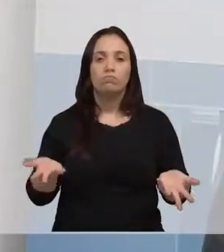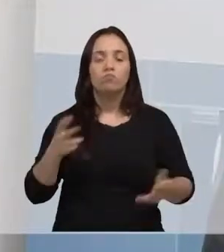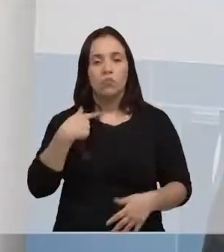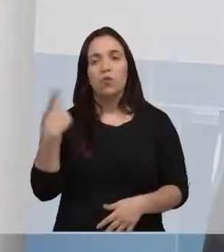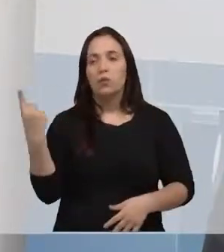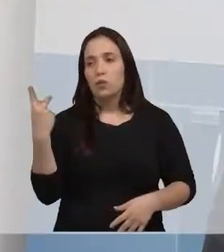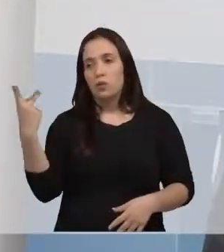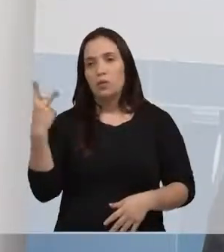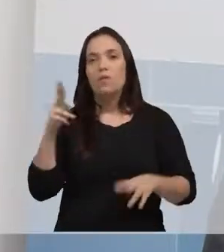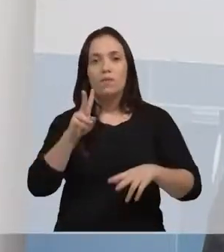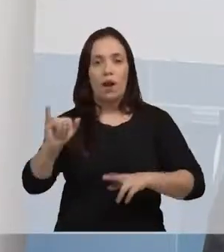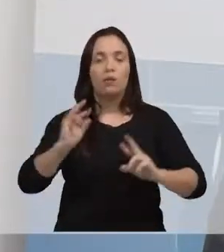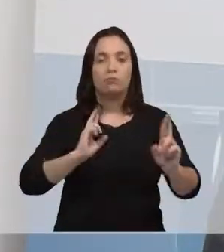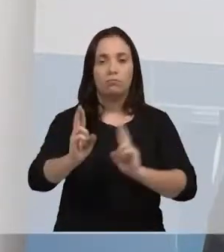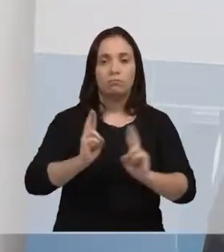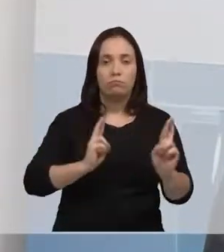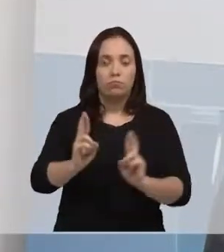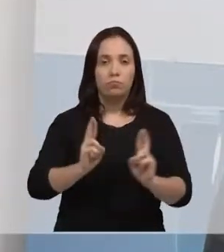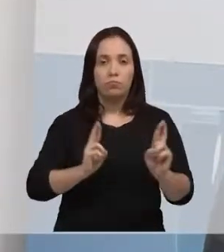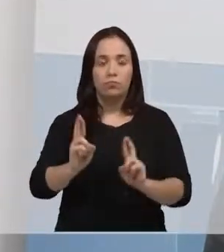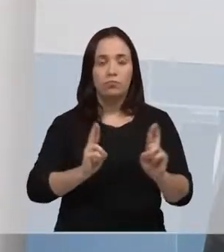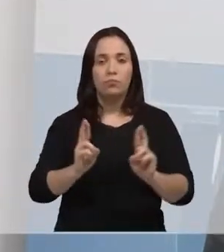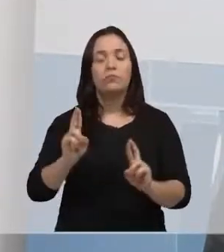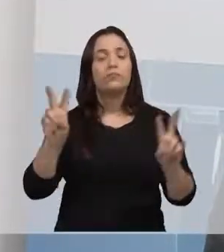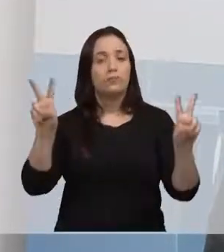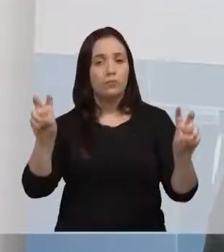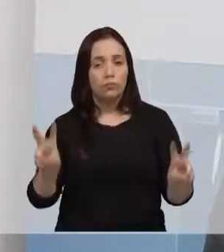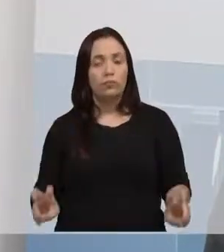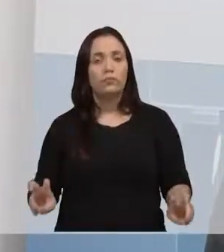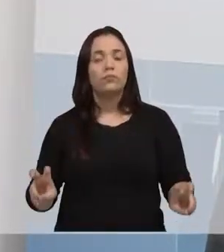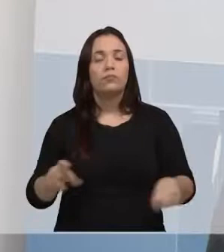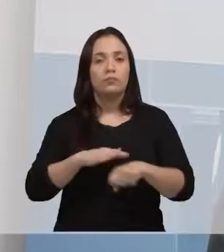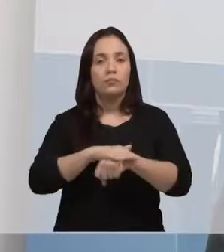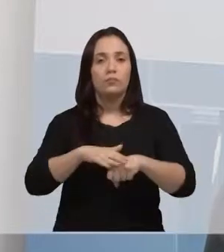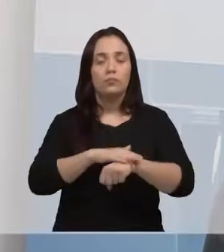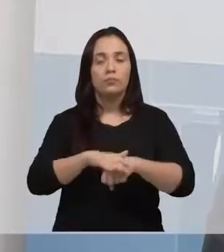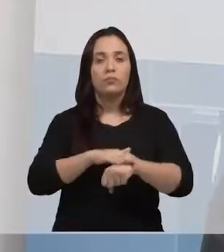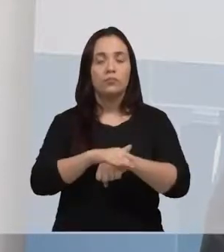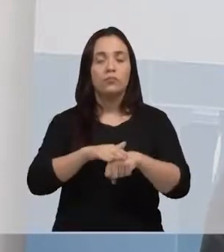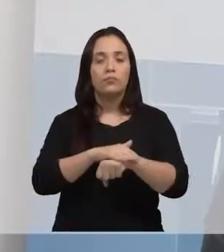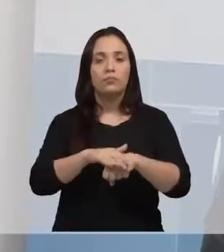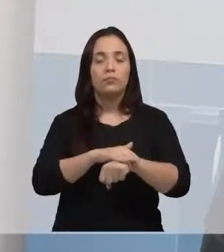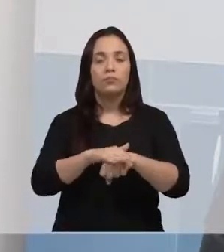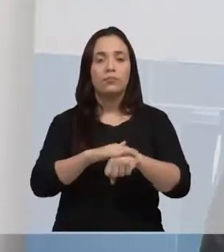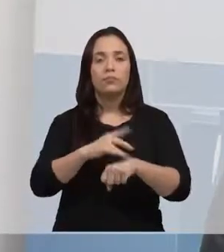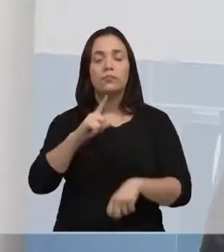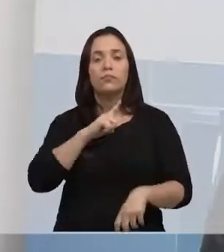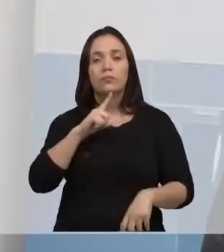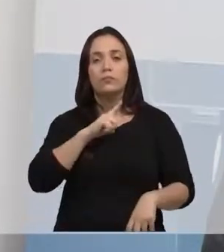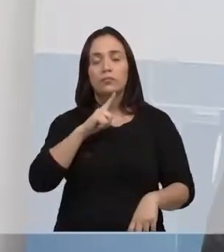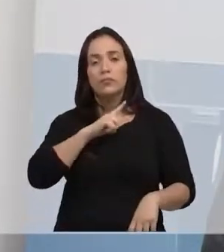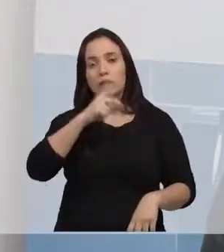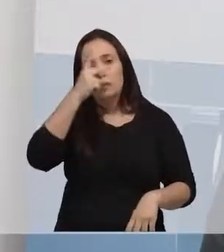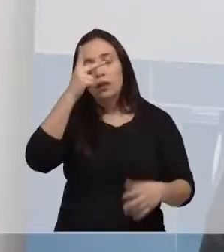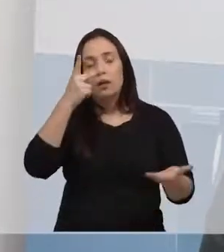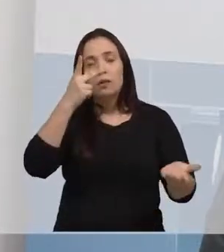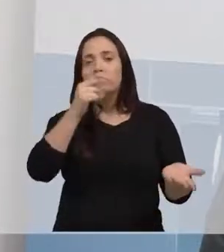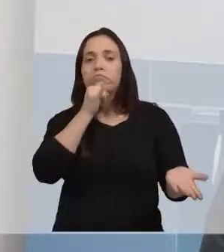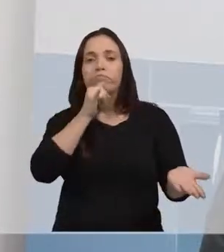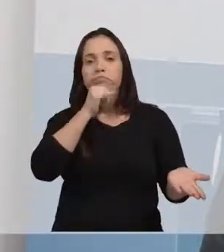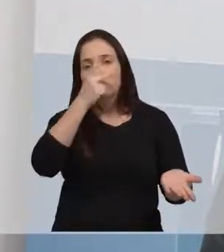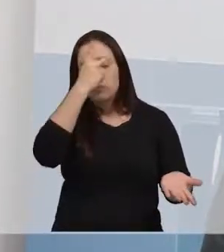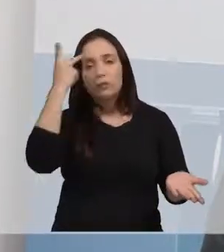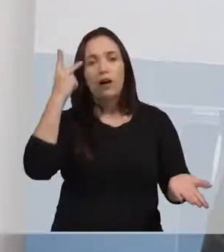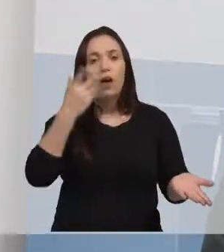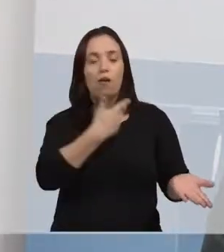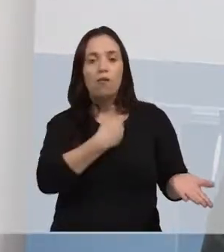pontos, inclusive essas declarações estão sendo feitas por figuras de escola do partido, ou seja, os governadores do partido.